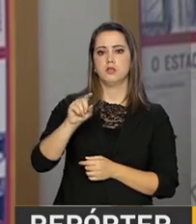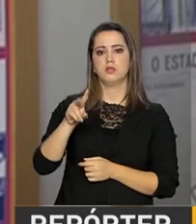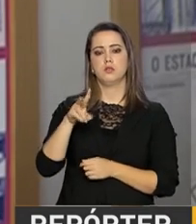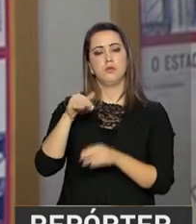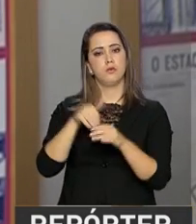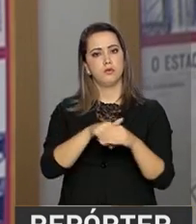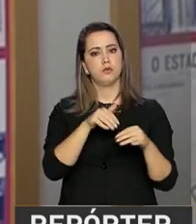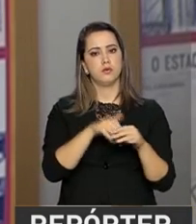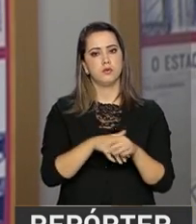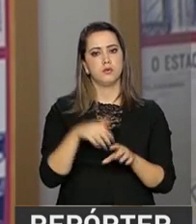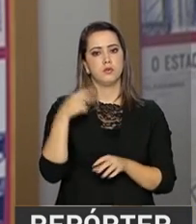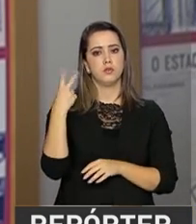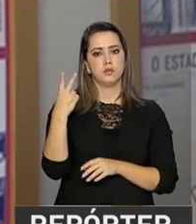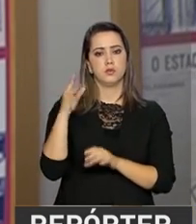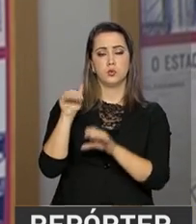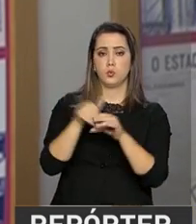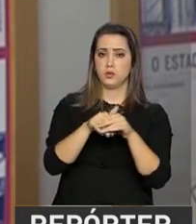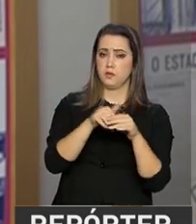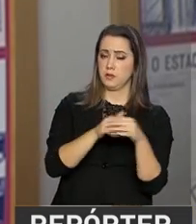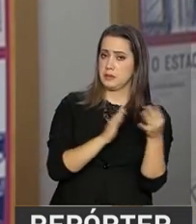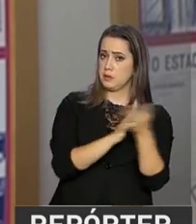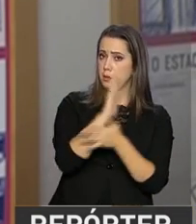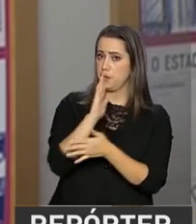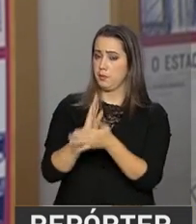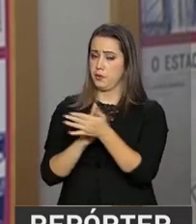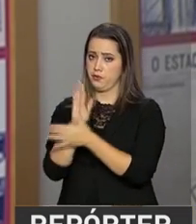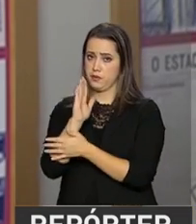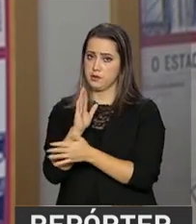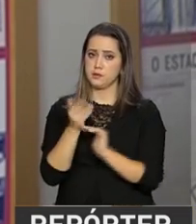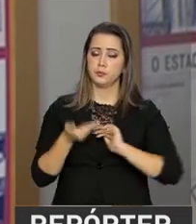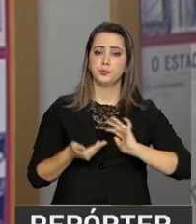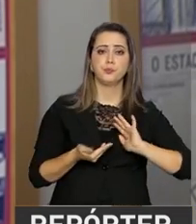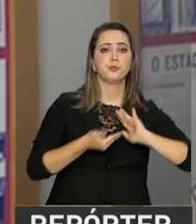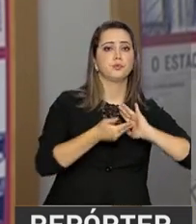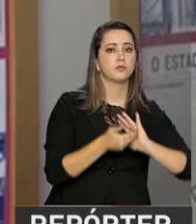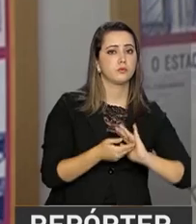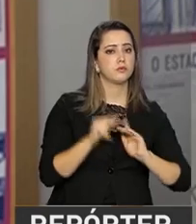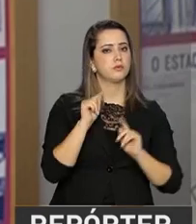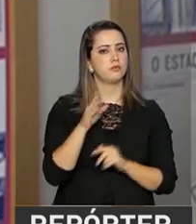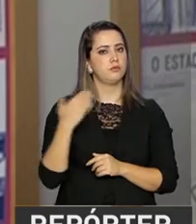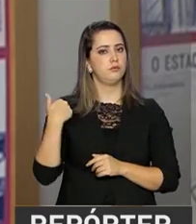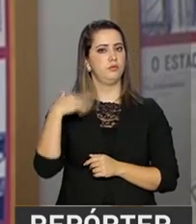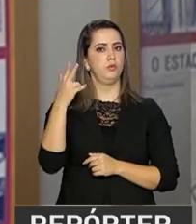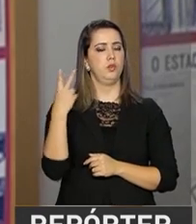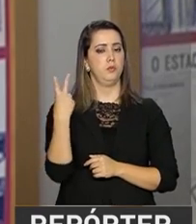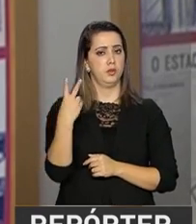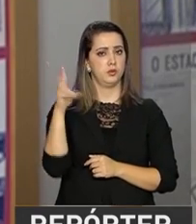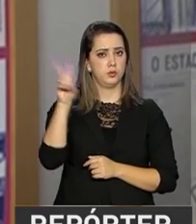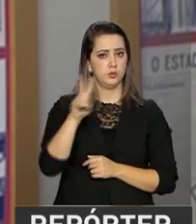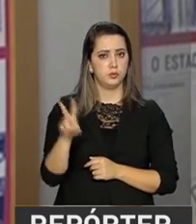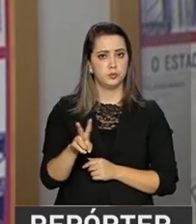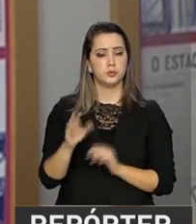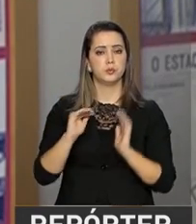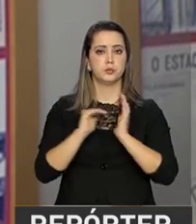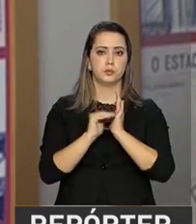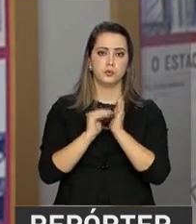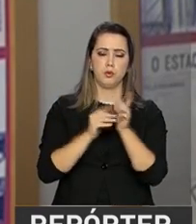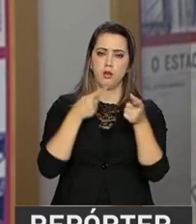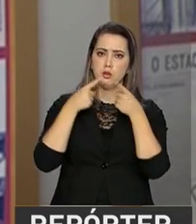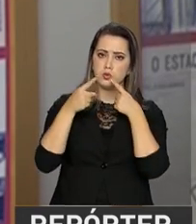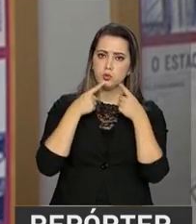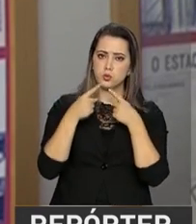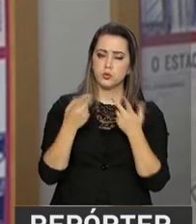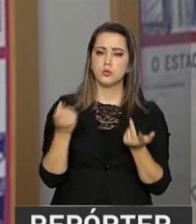votos em dois turnos para ser aprovada na câmara dos deputados e em mais dois turnos no senado a discussão